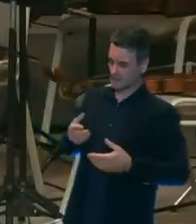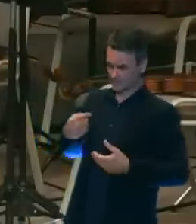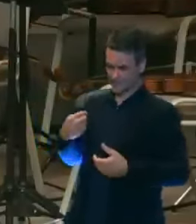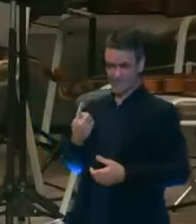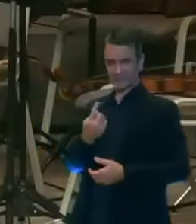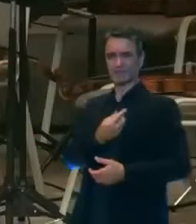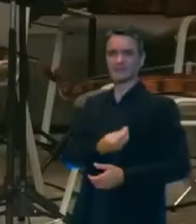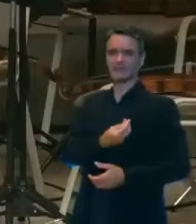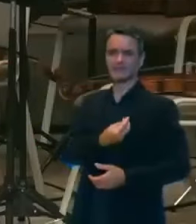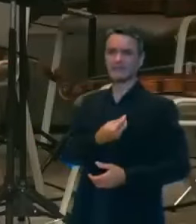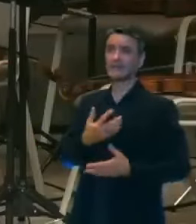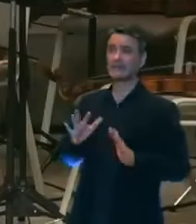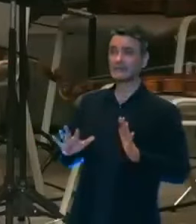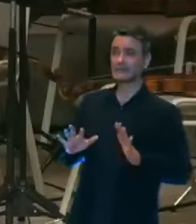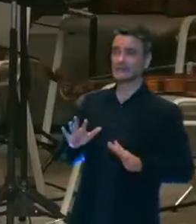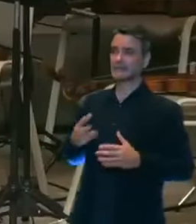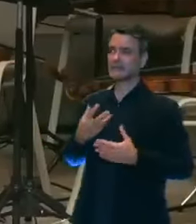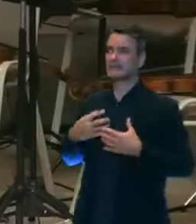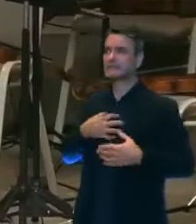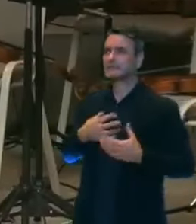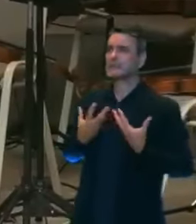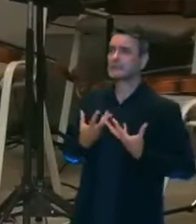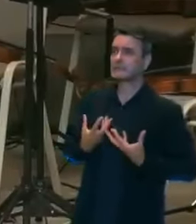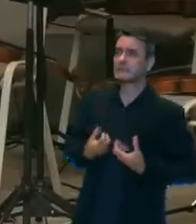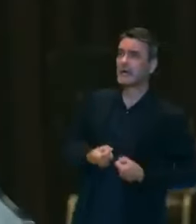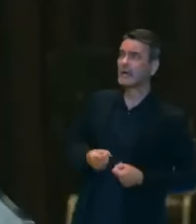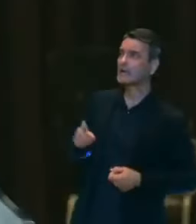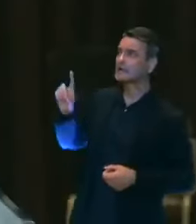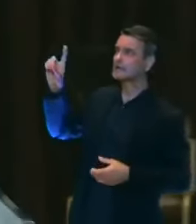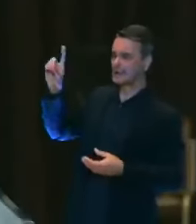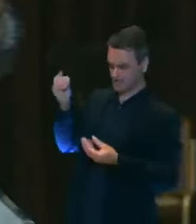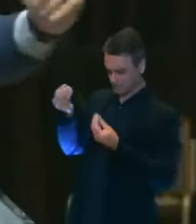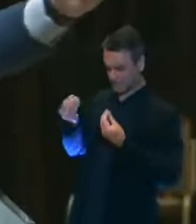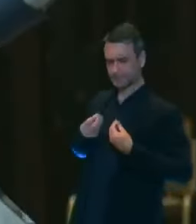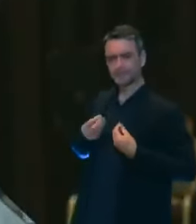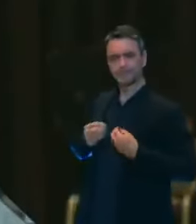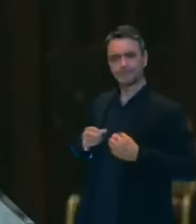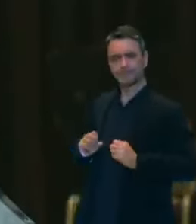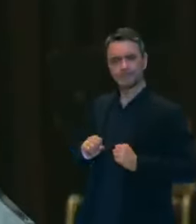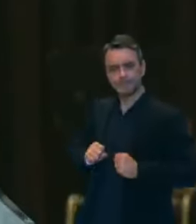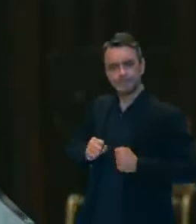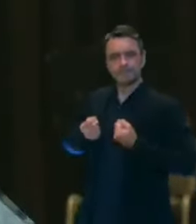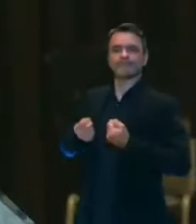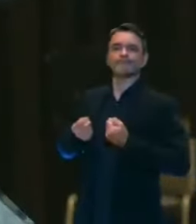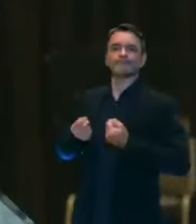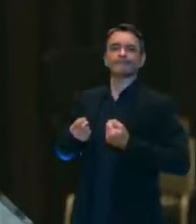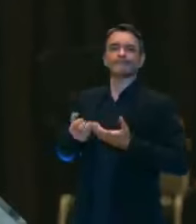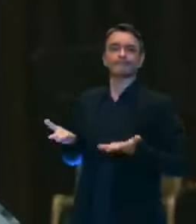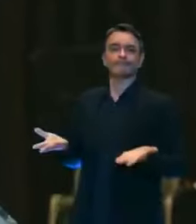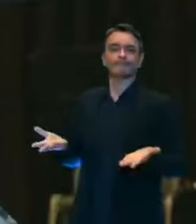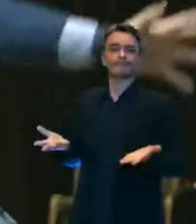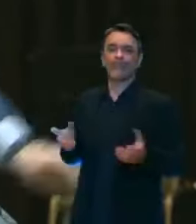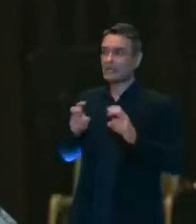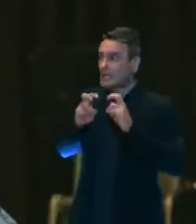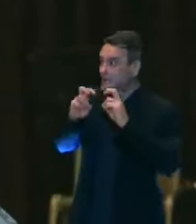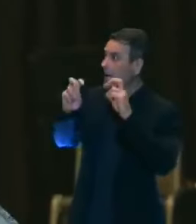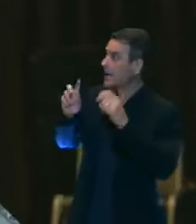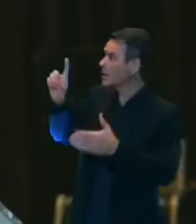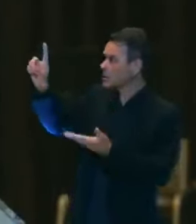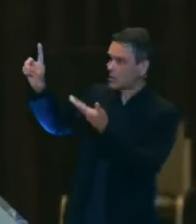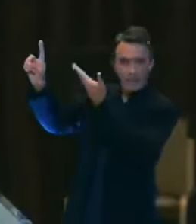Mas Ele apresenta, declarem quem é. Eis aí o nosso